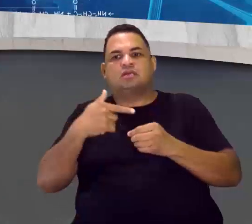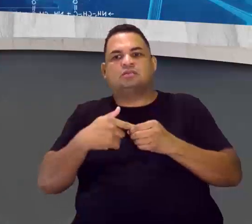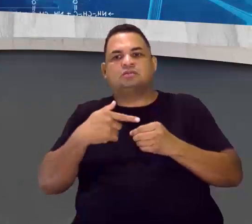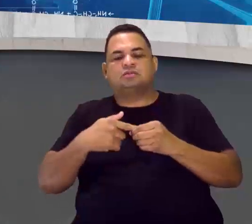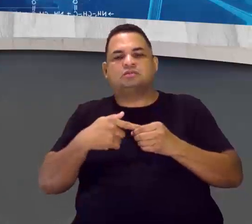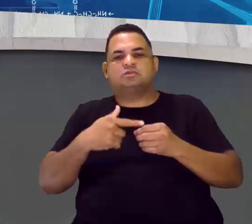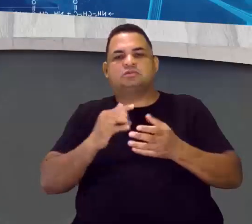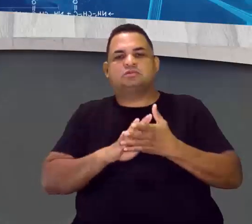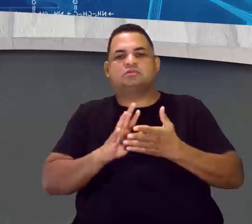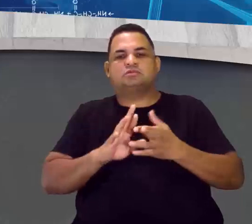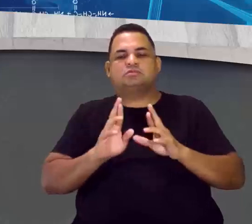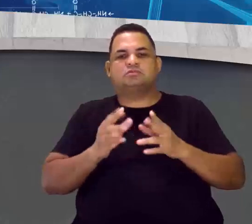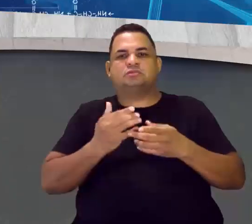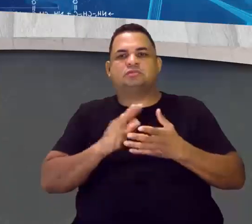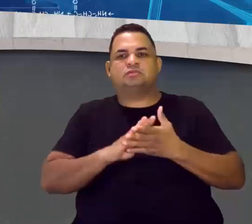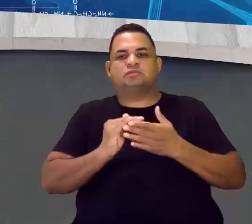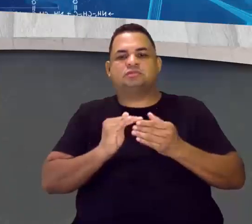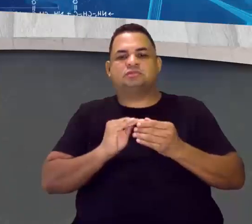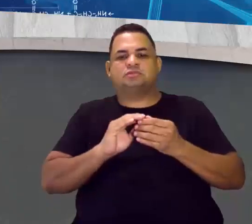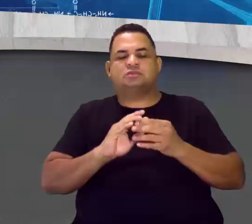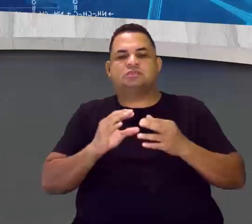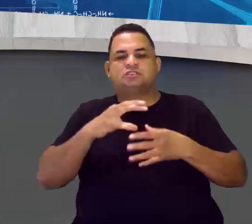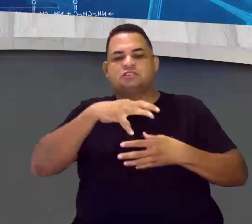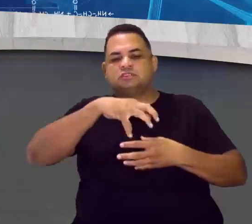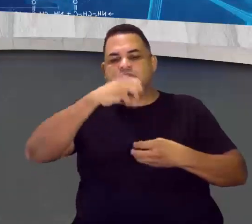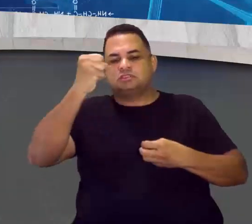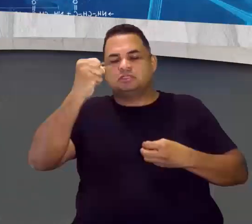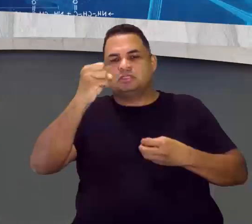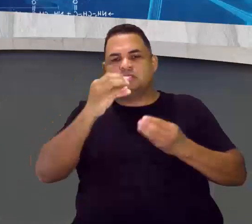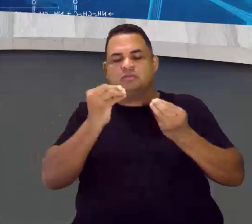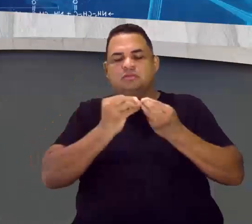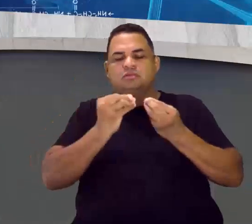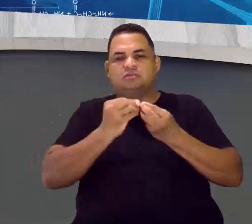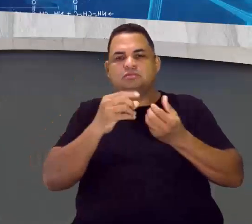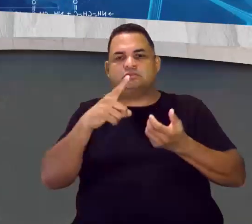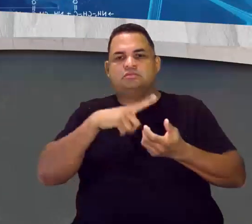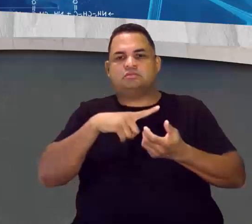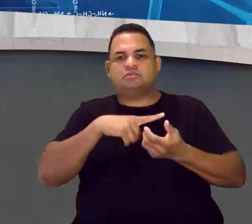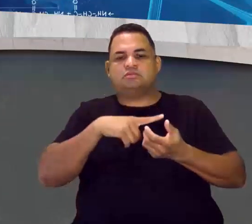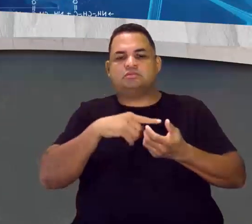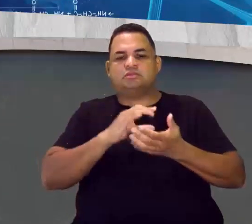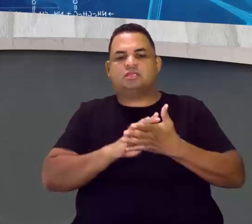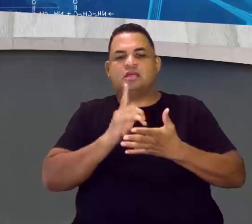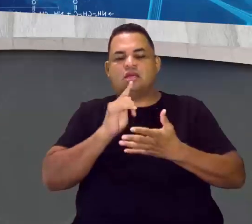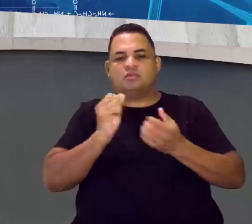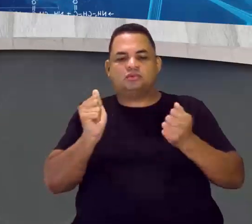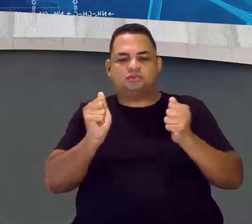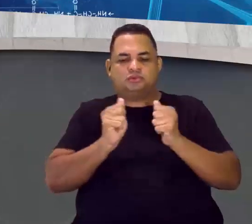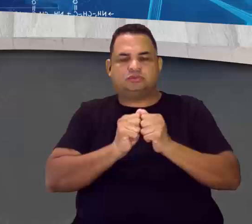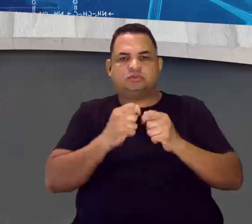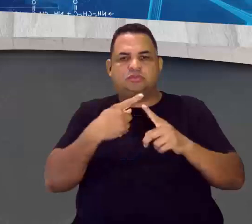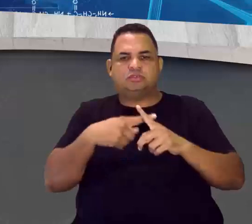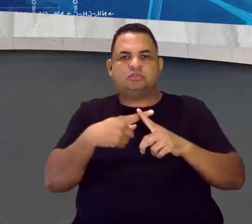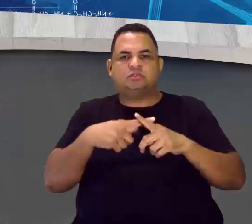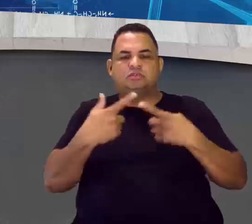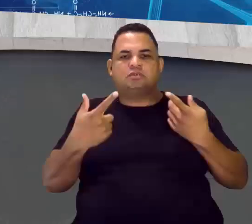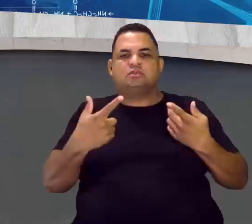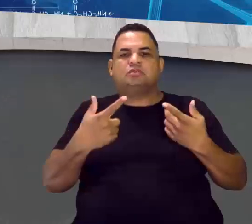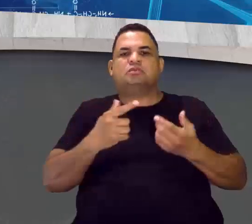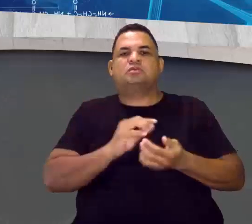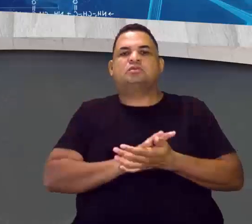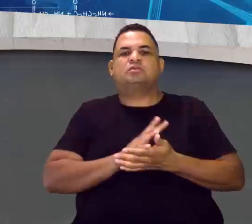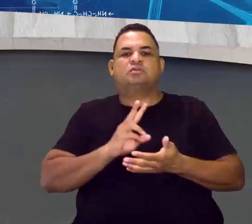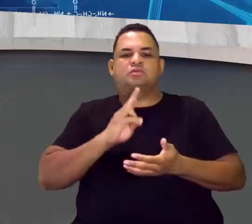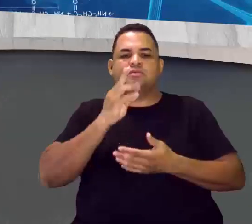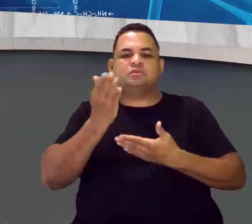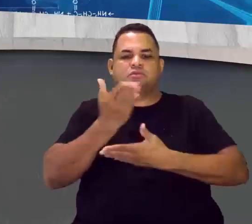gente consegue retirar moléculas de gasolina quando nós temos a água se aproximando, devido à